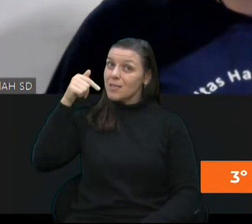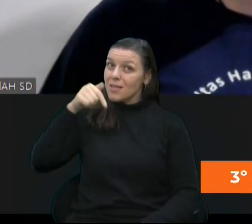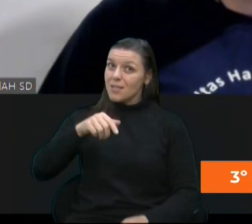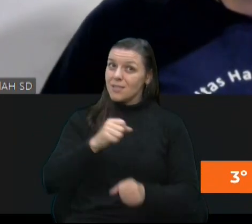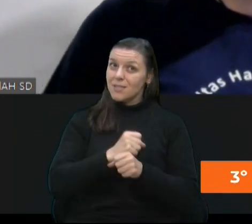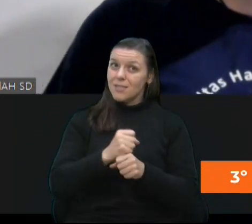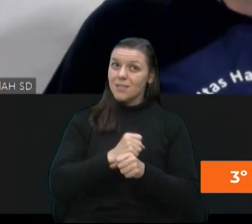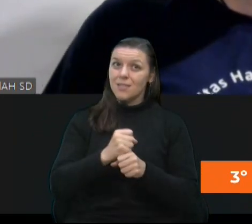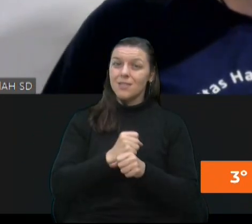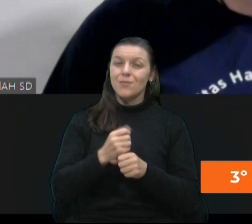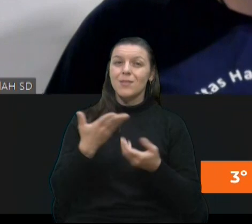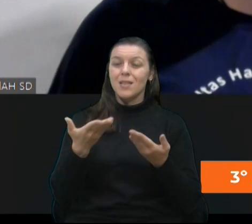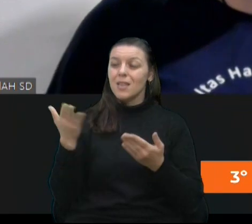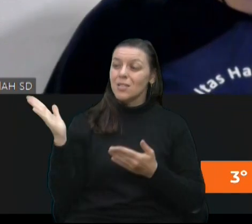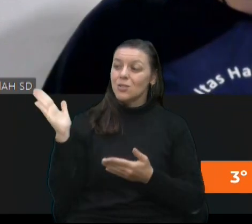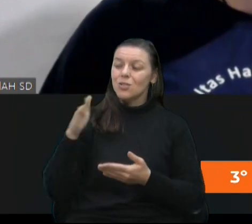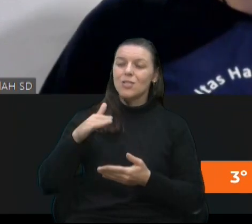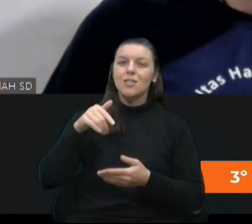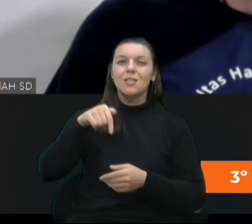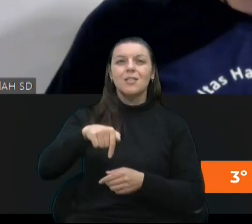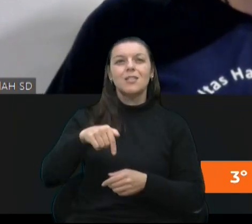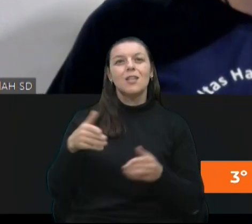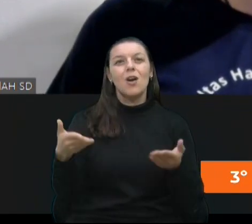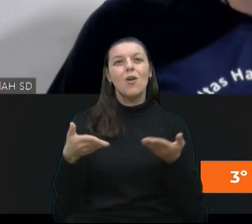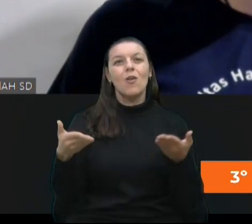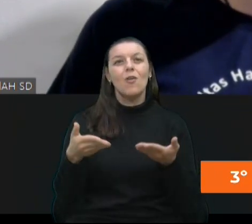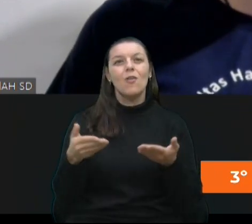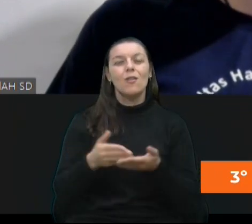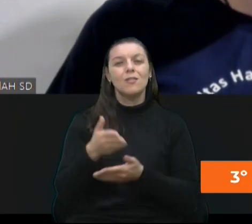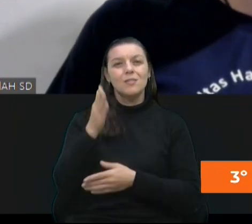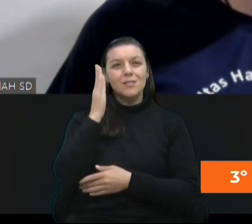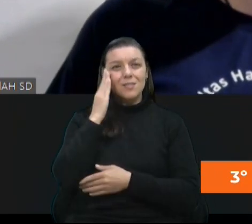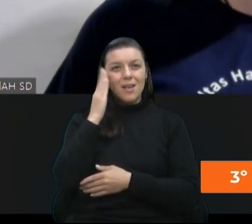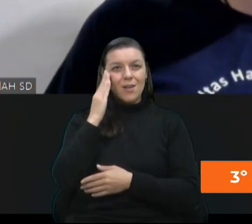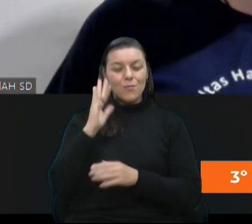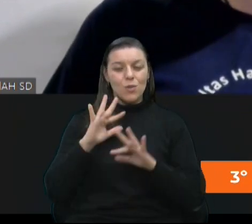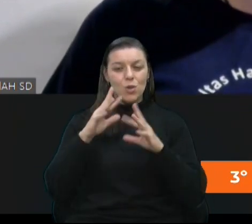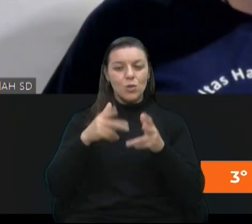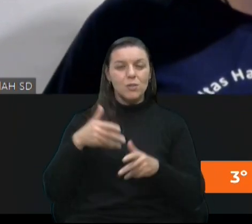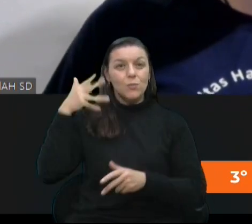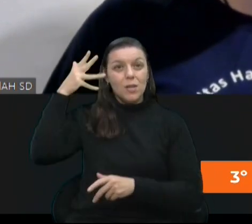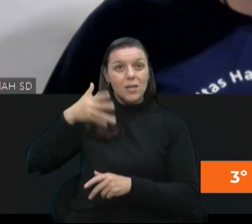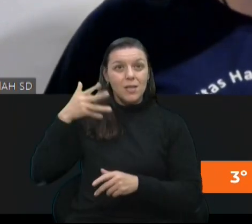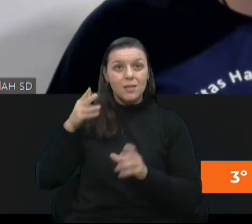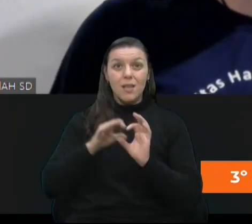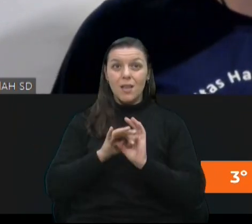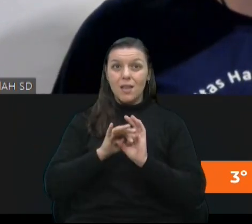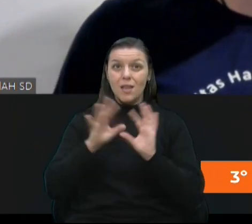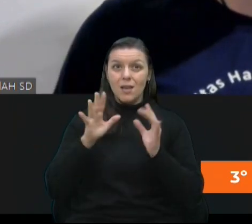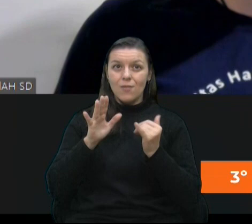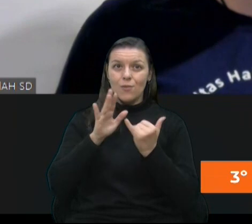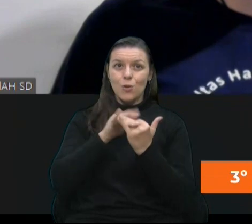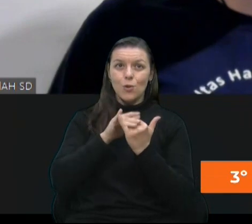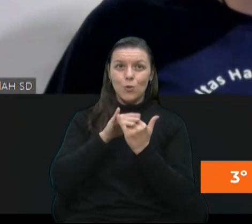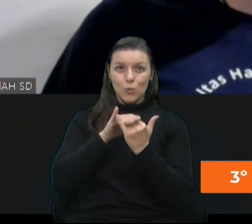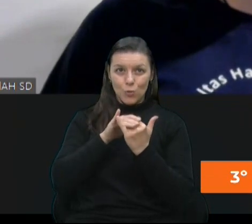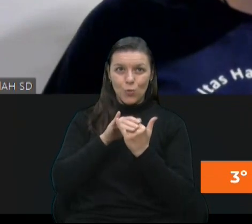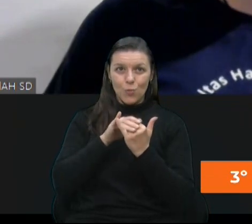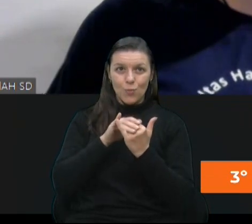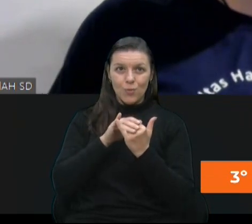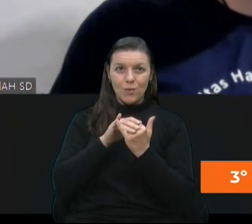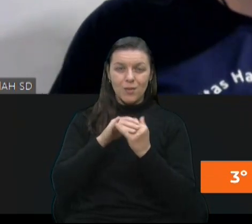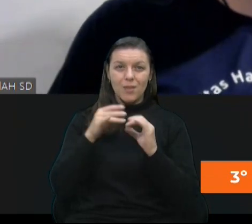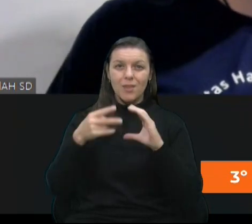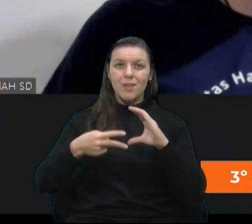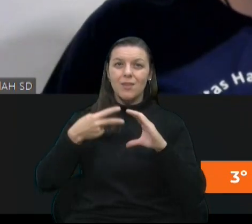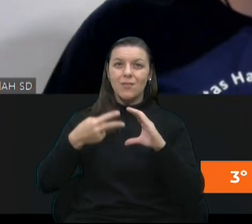ano. Então, para quem está chegando agora, já saiba também que todas as palestras estão disponíveis aqui no YouTube da Câmara, né, o